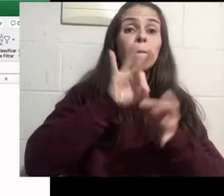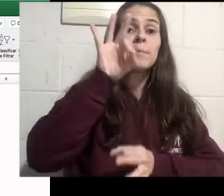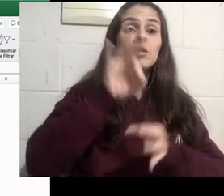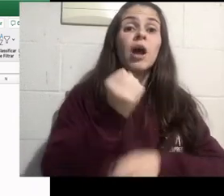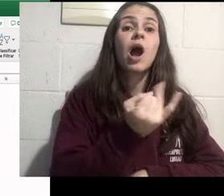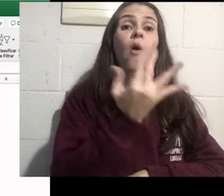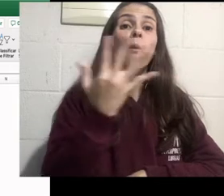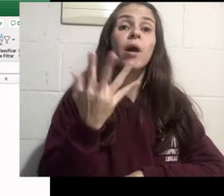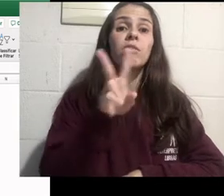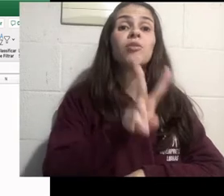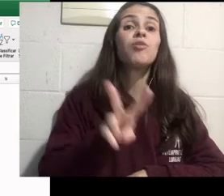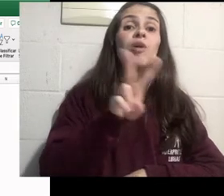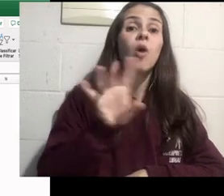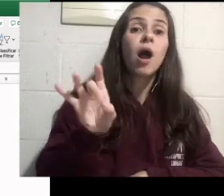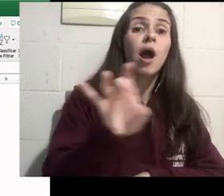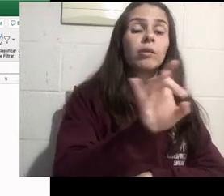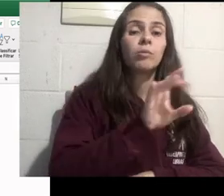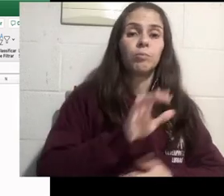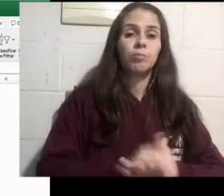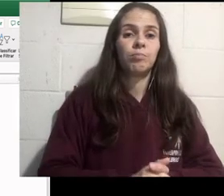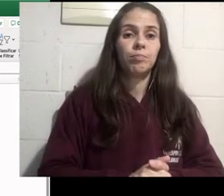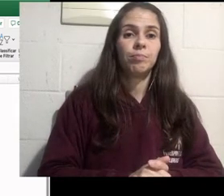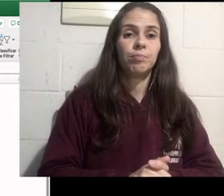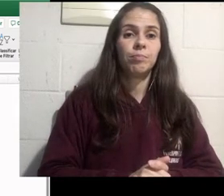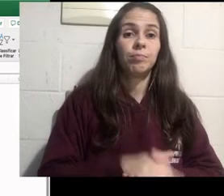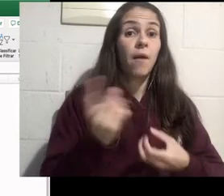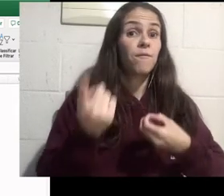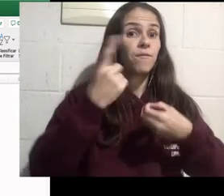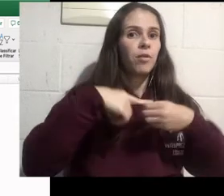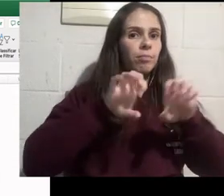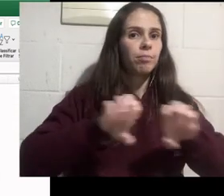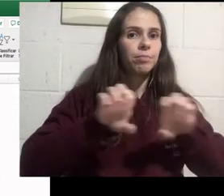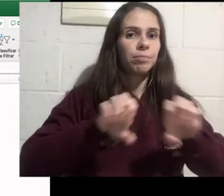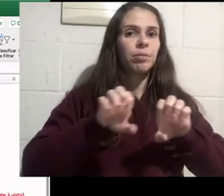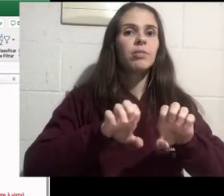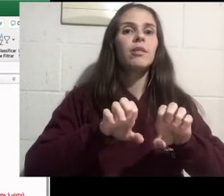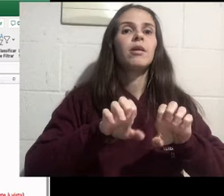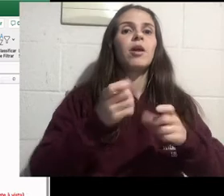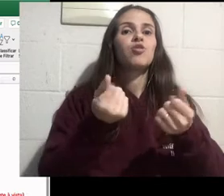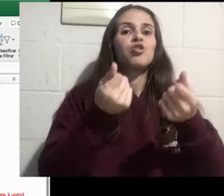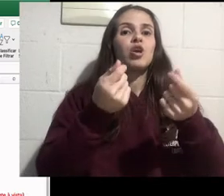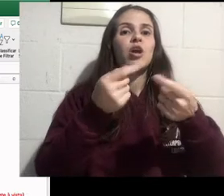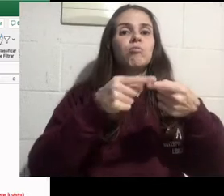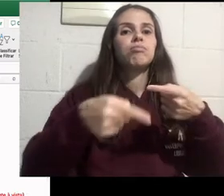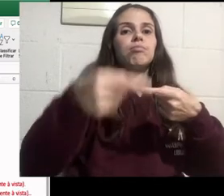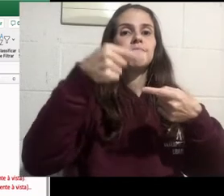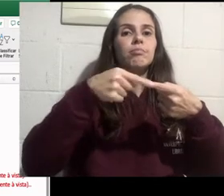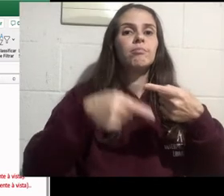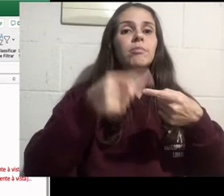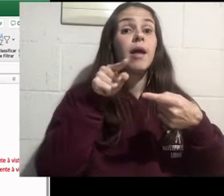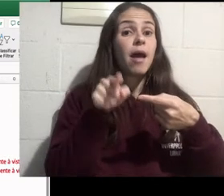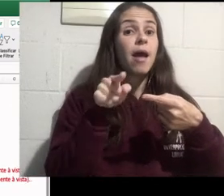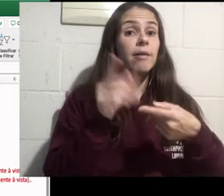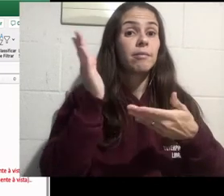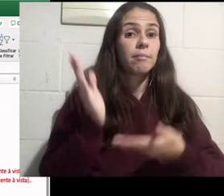quantidade necessária e o valor unitário. Aí, se a gente voltar lá para a estrutura, nós temos o capital de giro. Então, nessa planilha